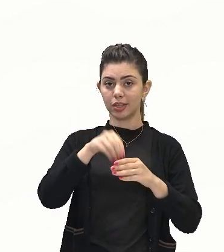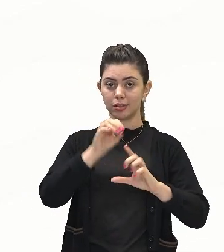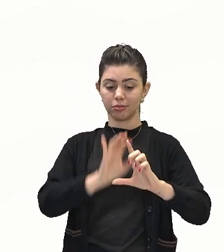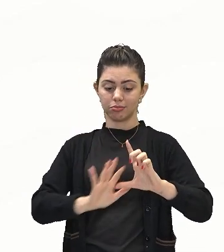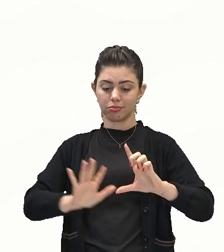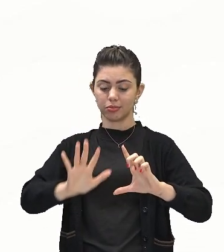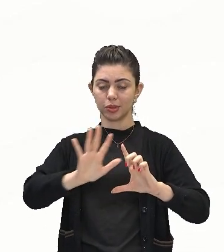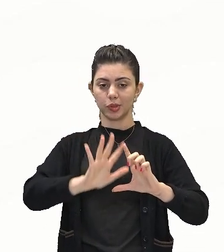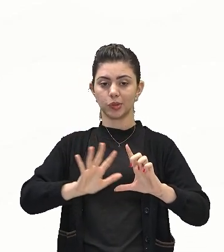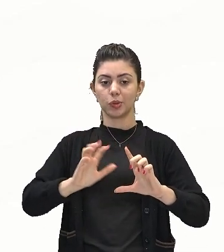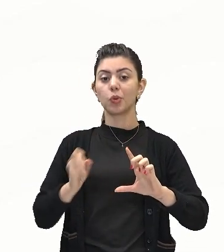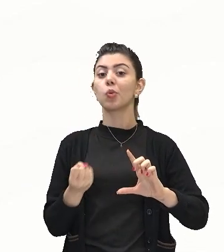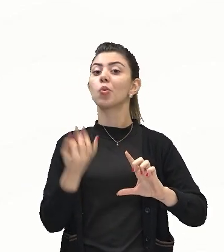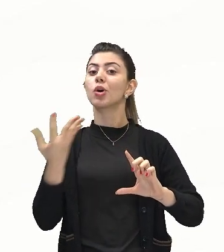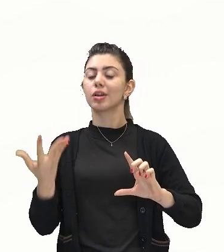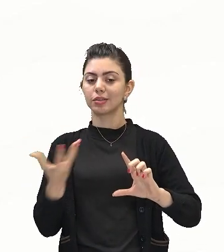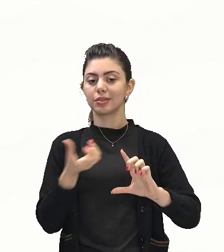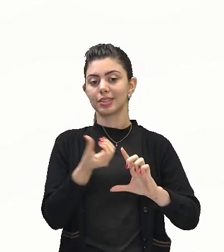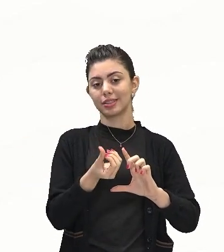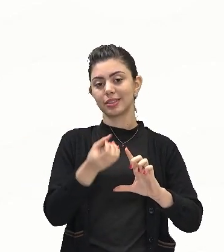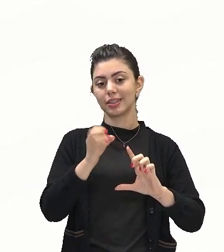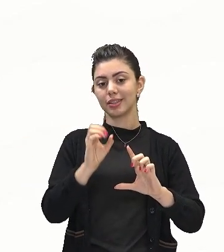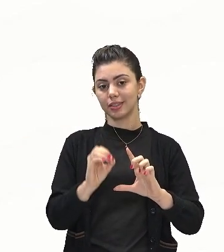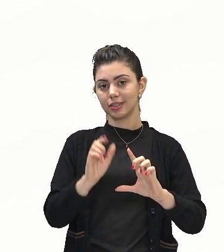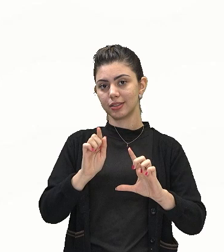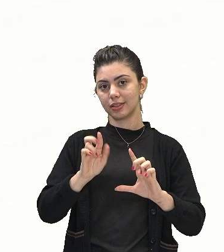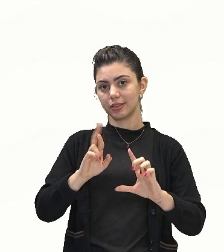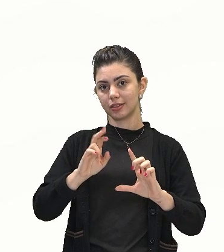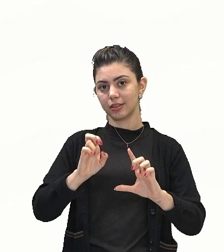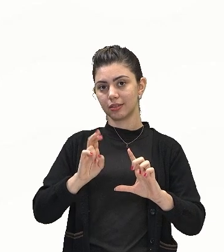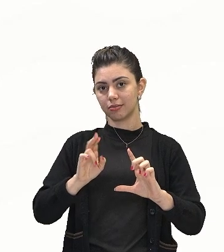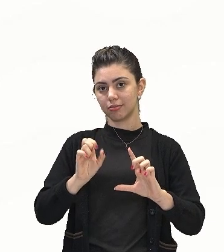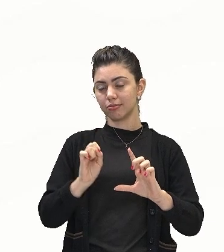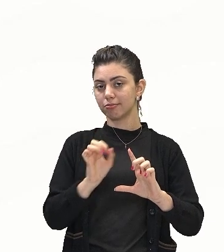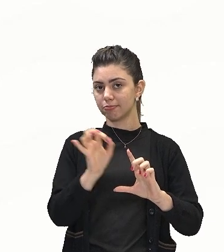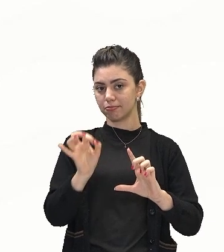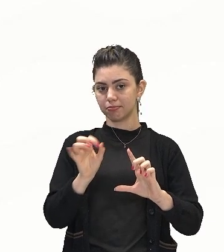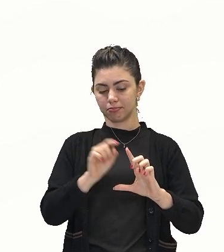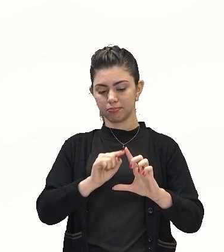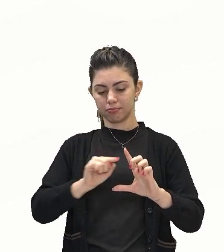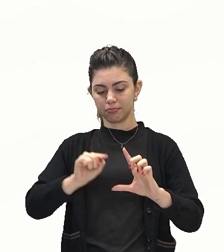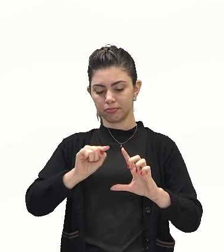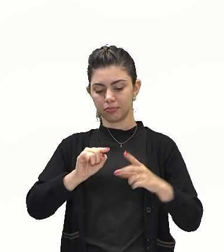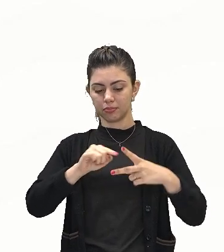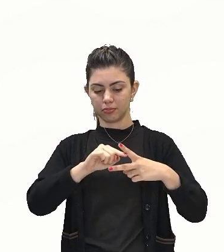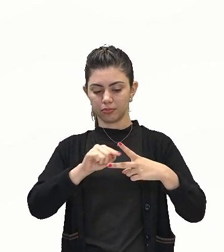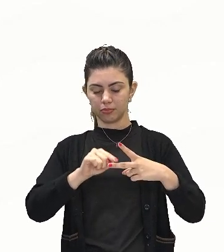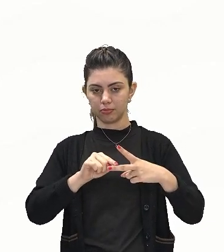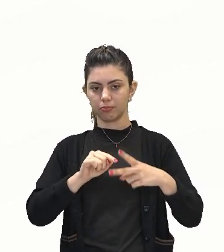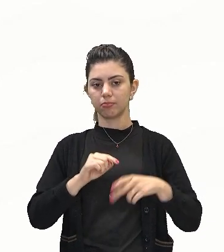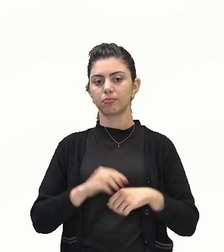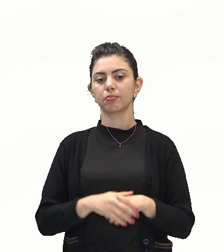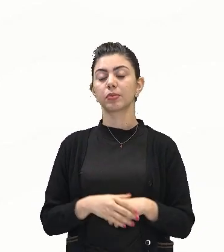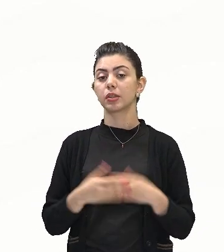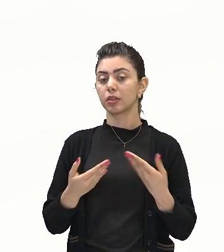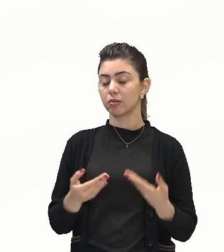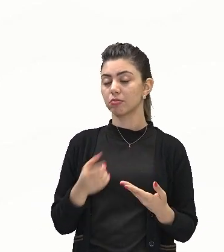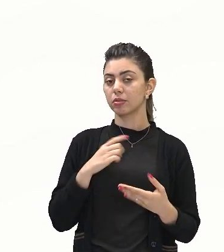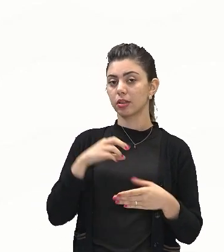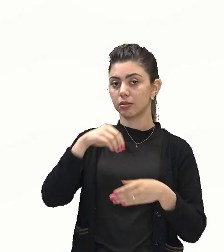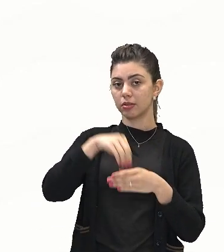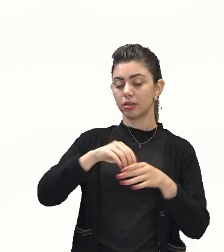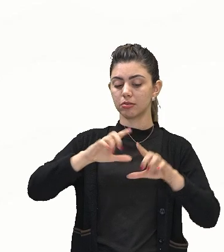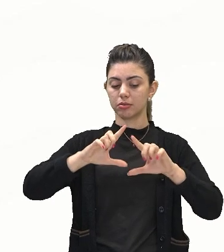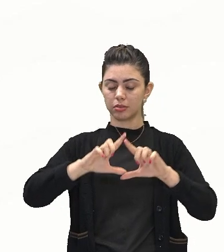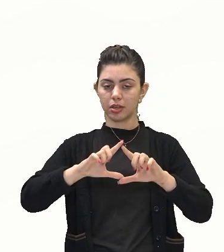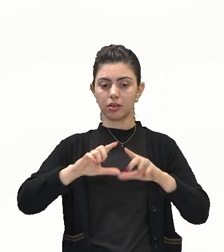equilátero equivale a 60 graus. Tá? Então, todos os ângulos do triângulo